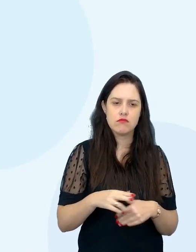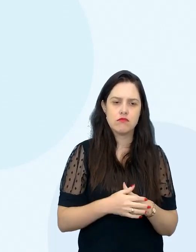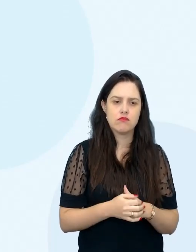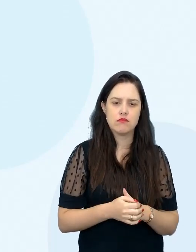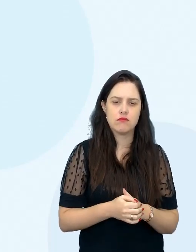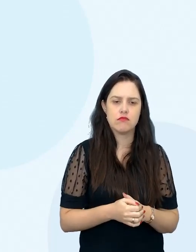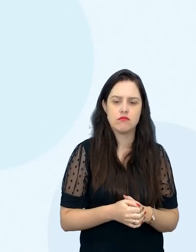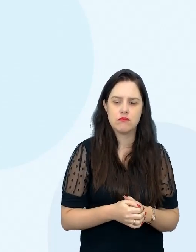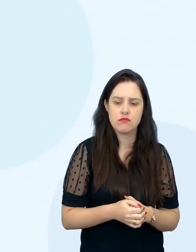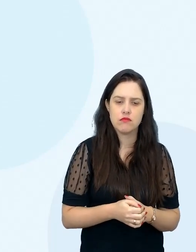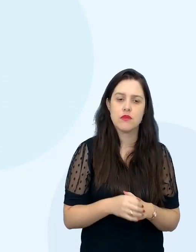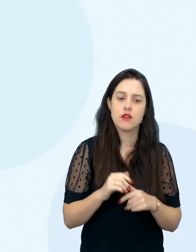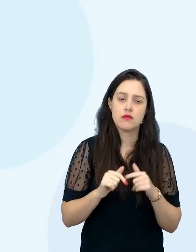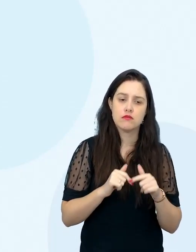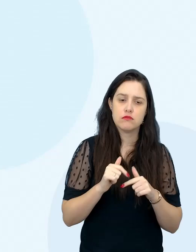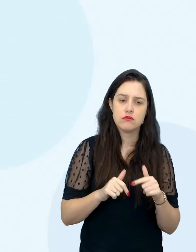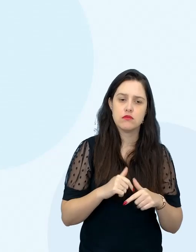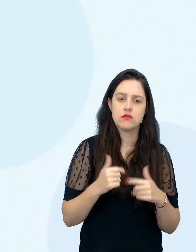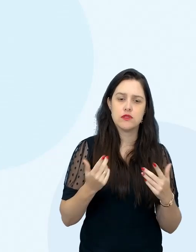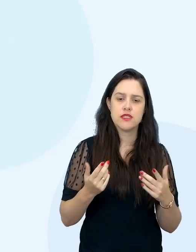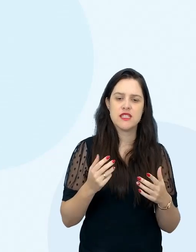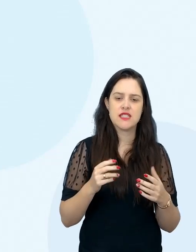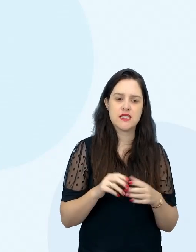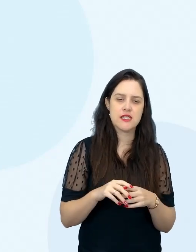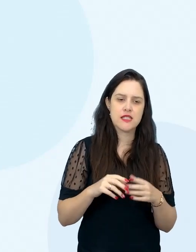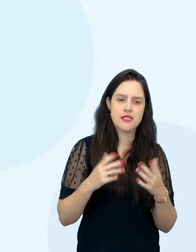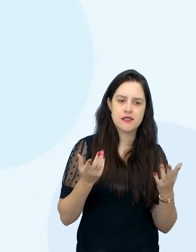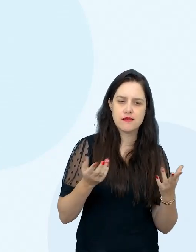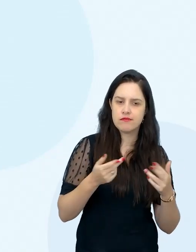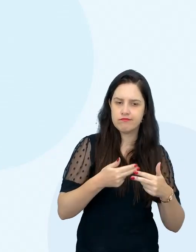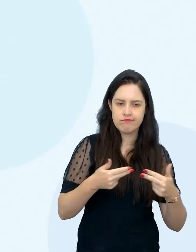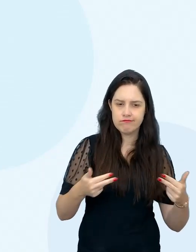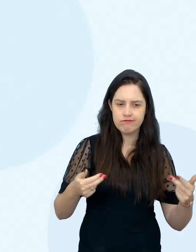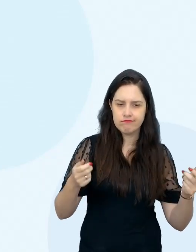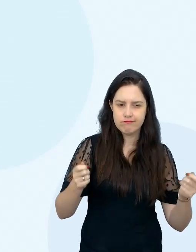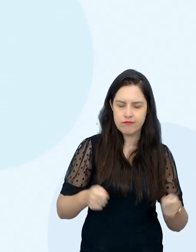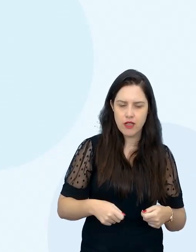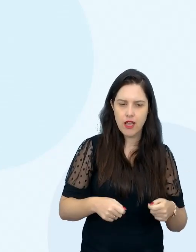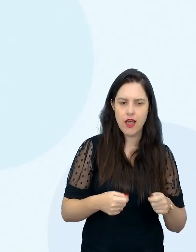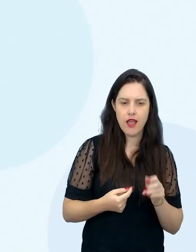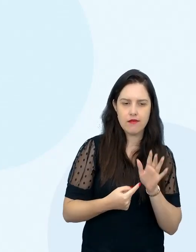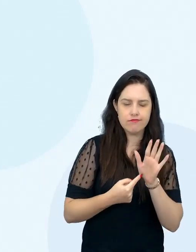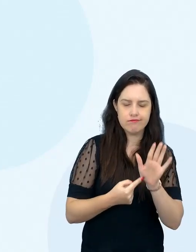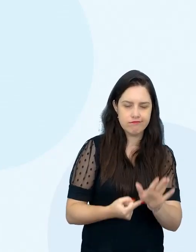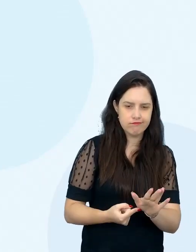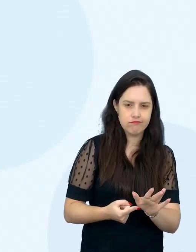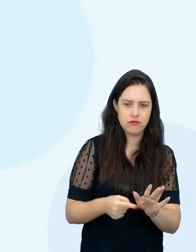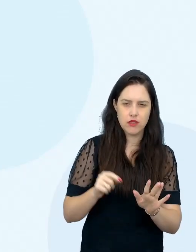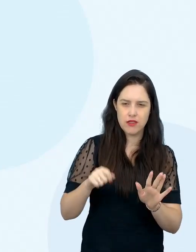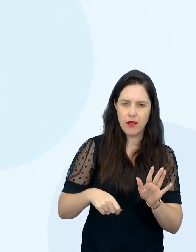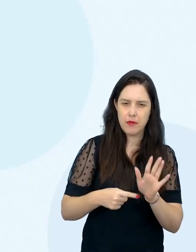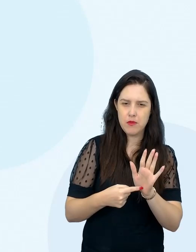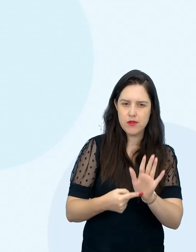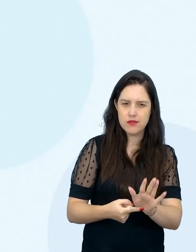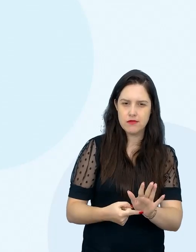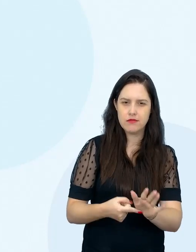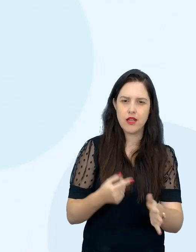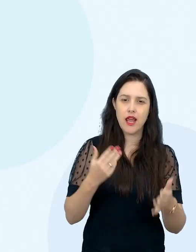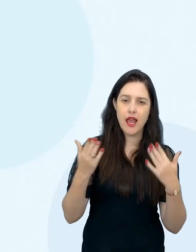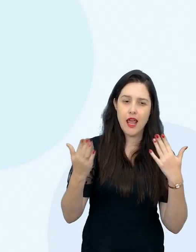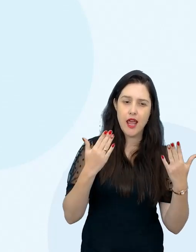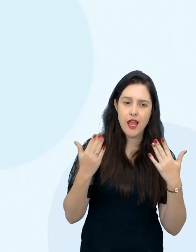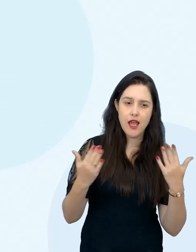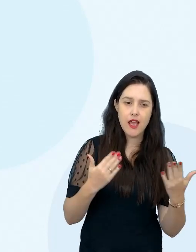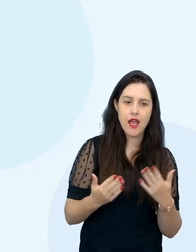uma apresentação oral, um seminário, né, exposição de cartazes pela escola ou pela ou dentro da sala mesmo, apresentação